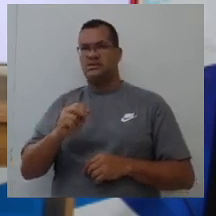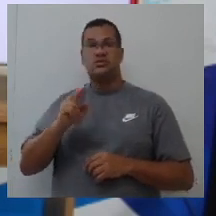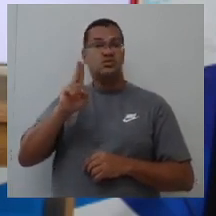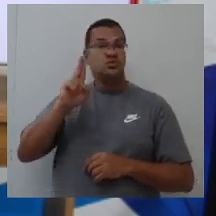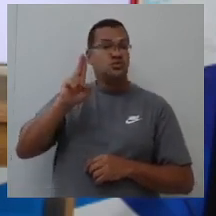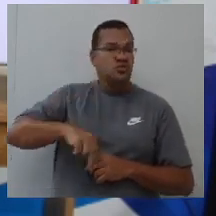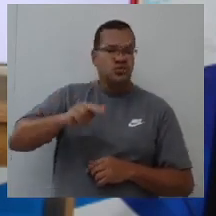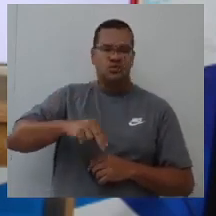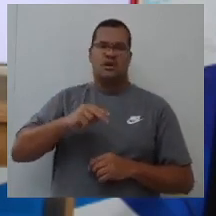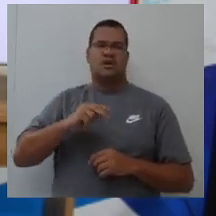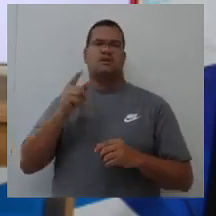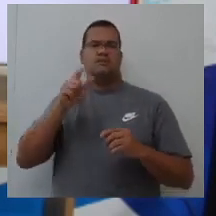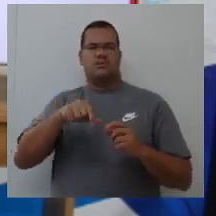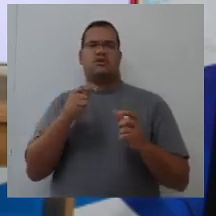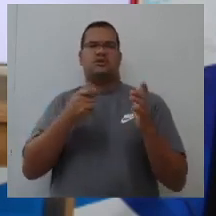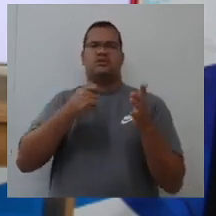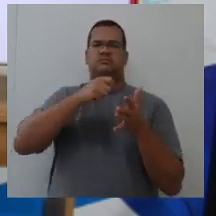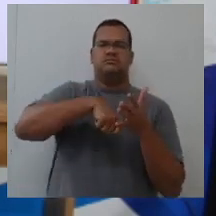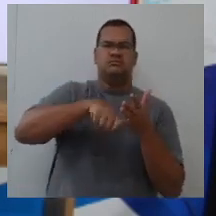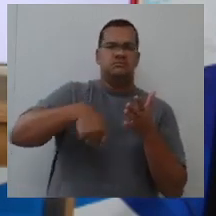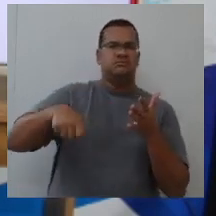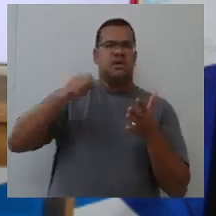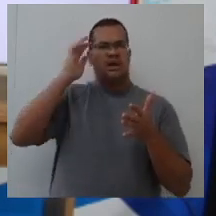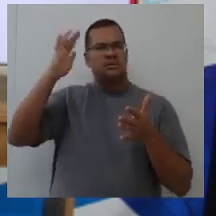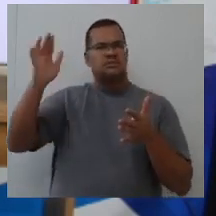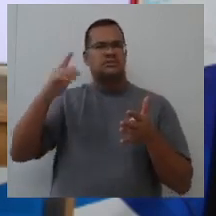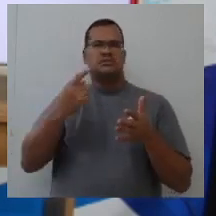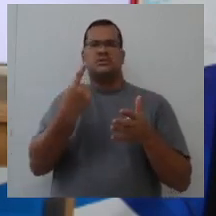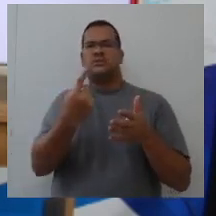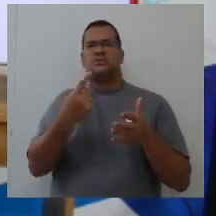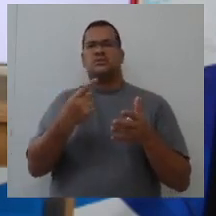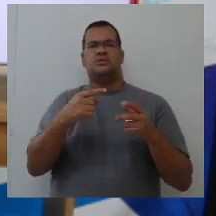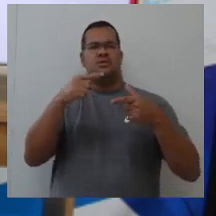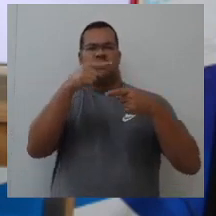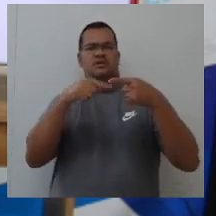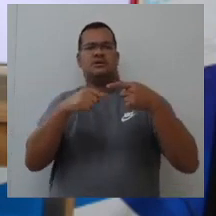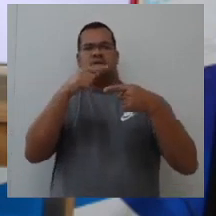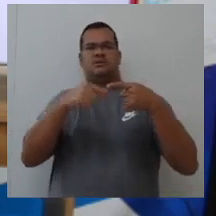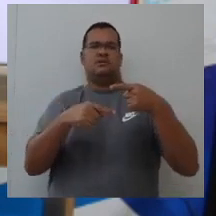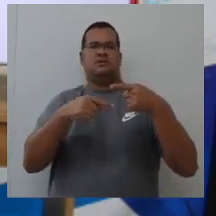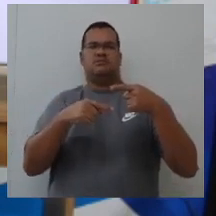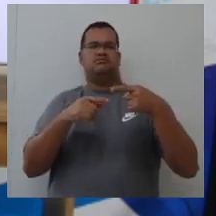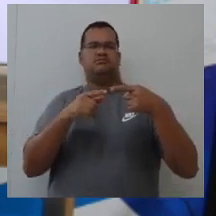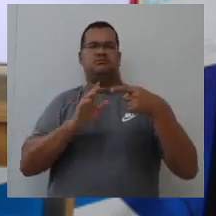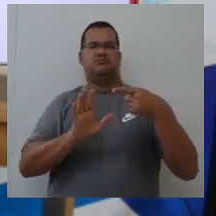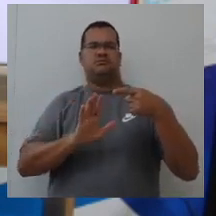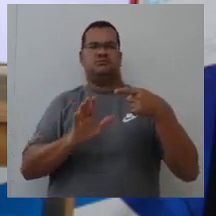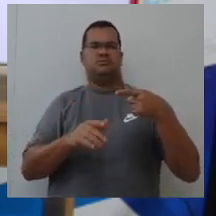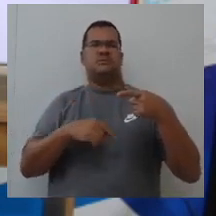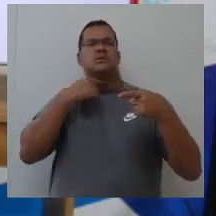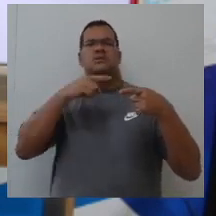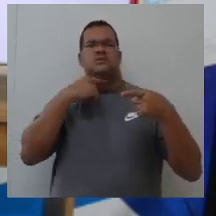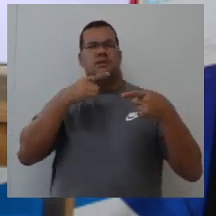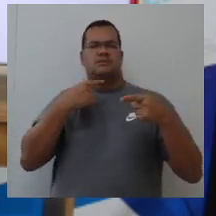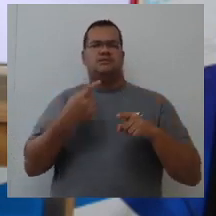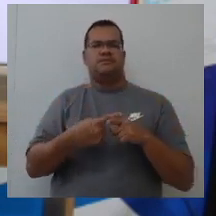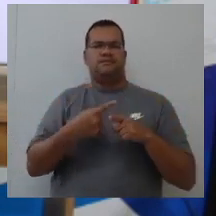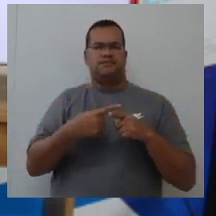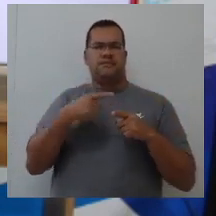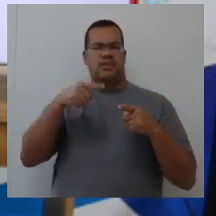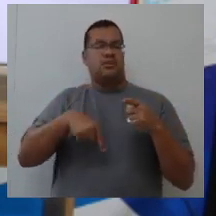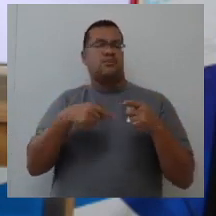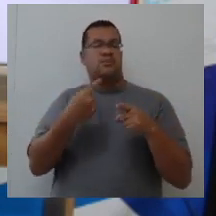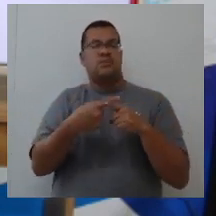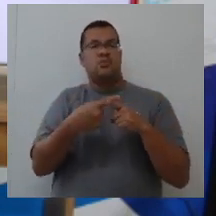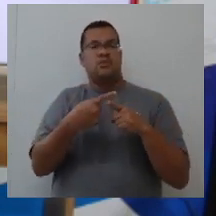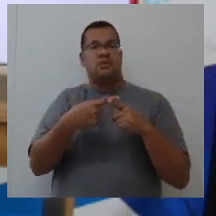representado ou concebido ou criado através de uma fração de inteiros. Não dá. Até porque o